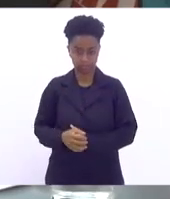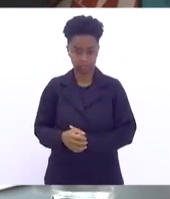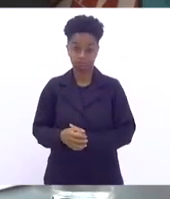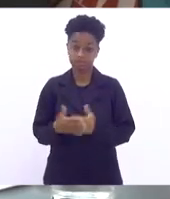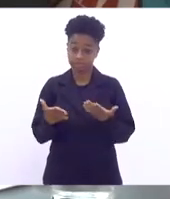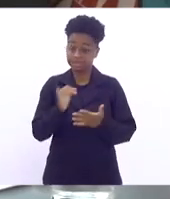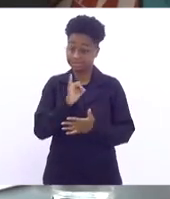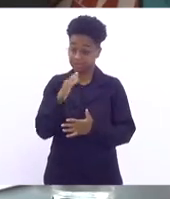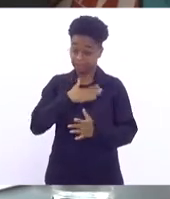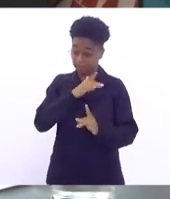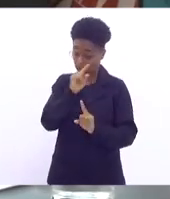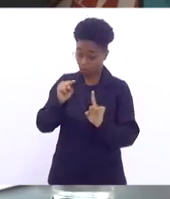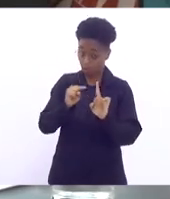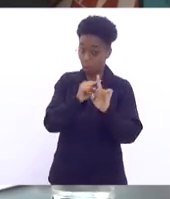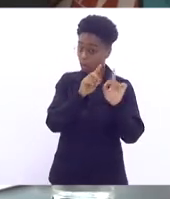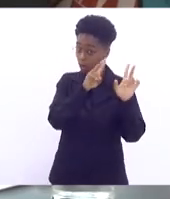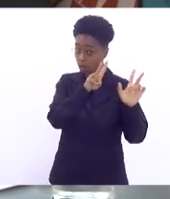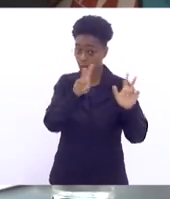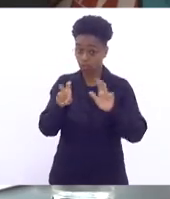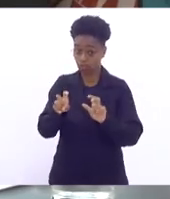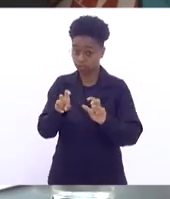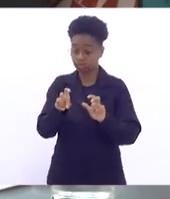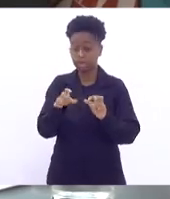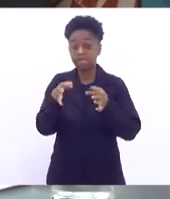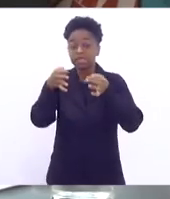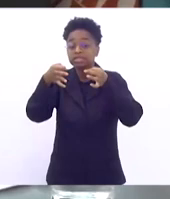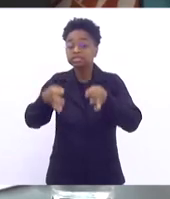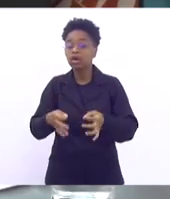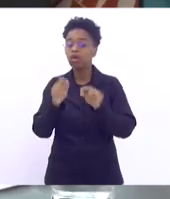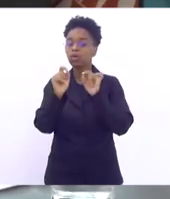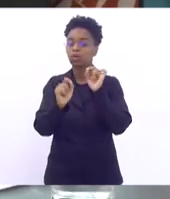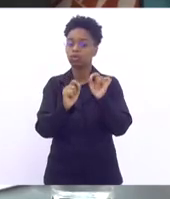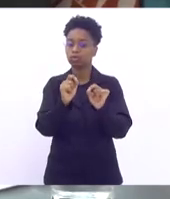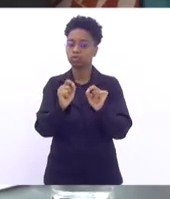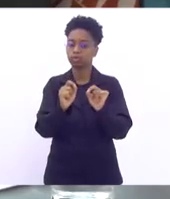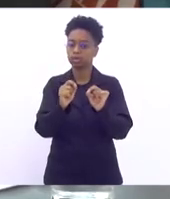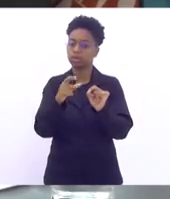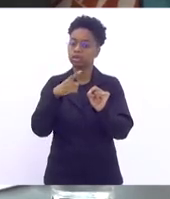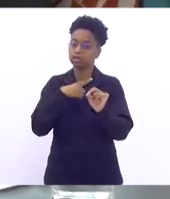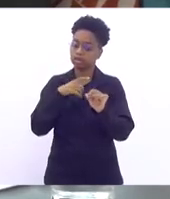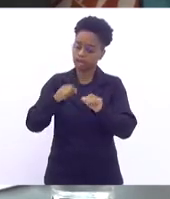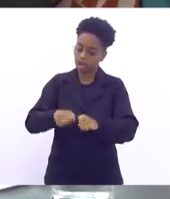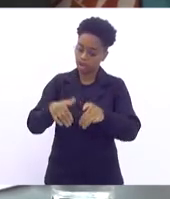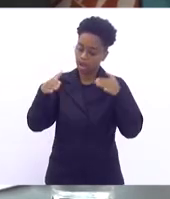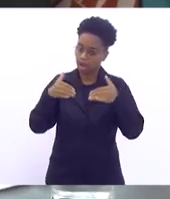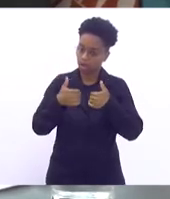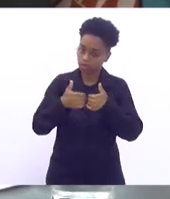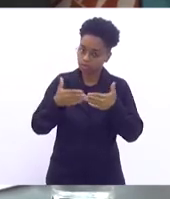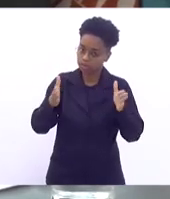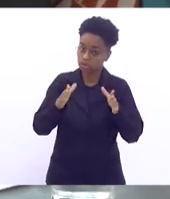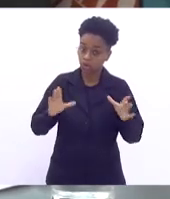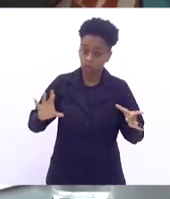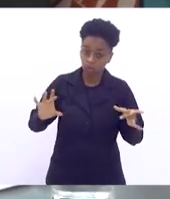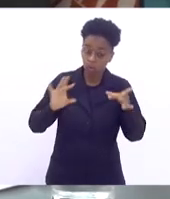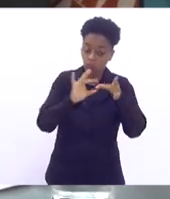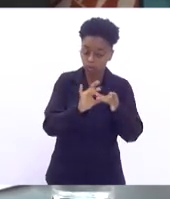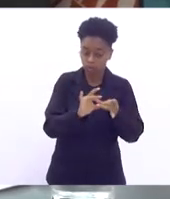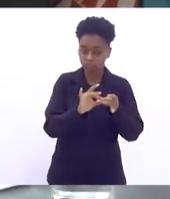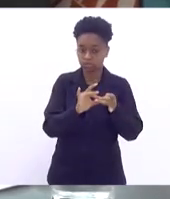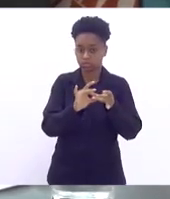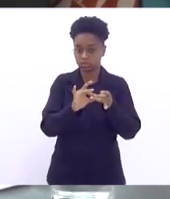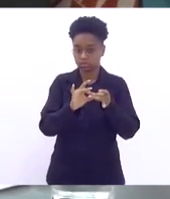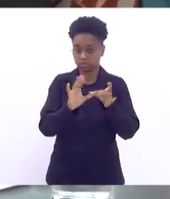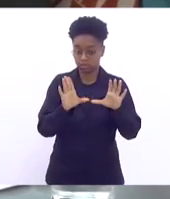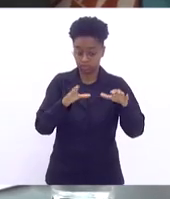tuberculose era justo que fosse uma audiência conjunta com a comissão